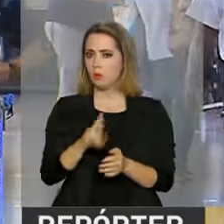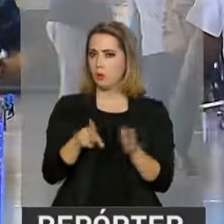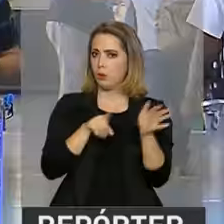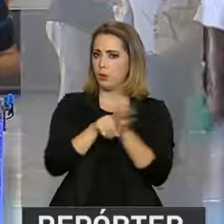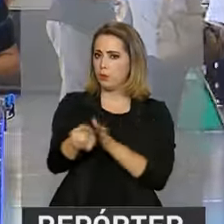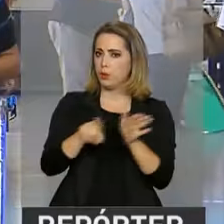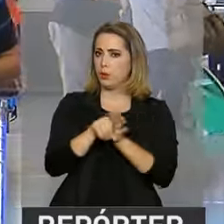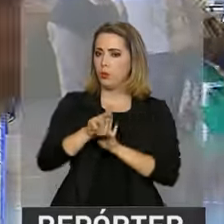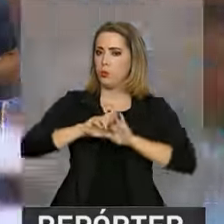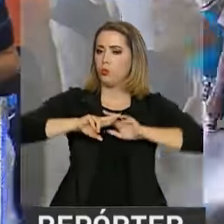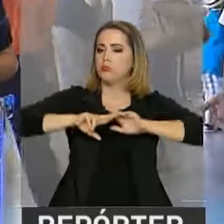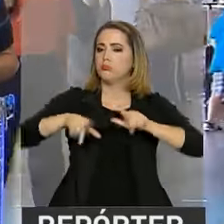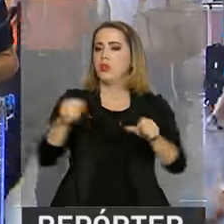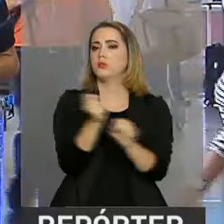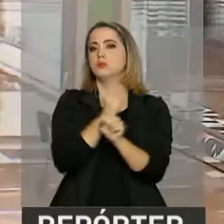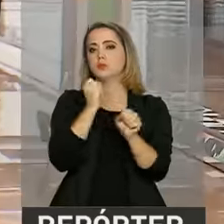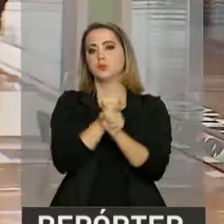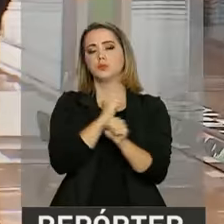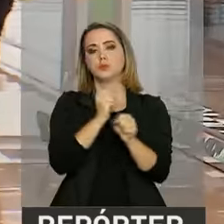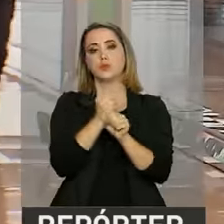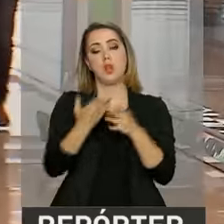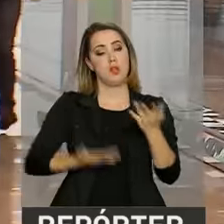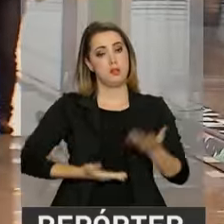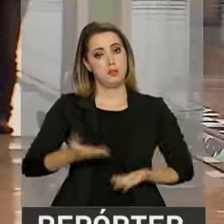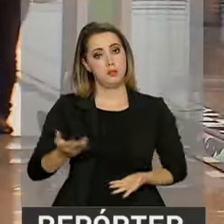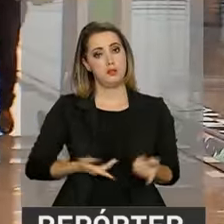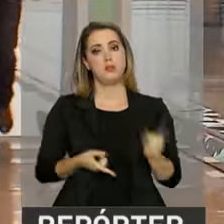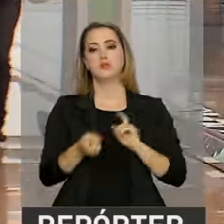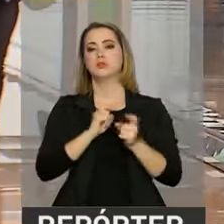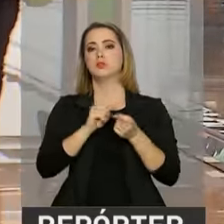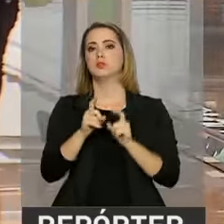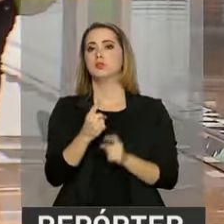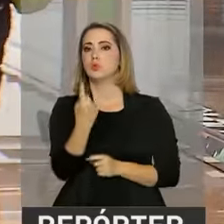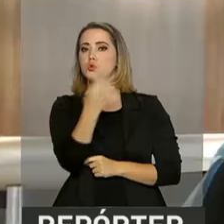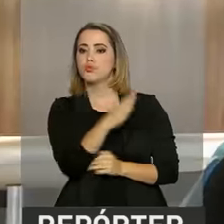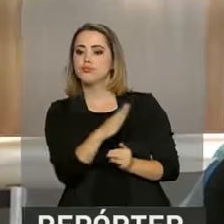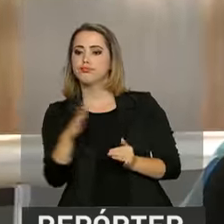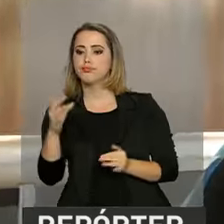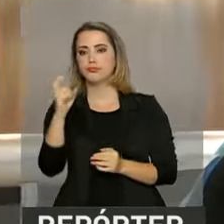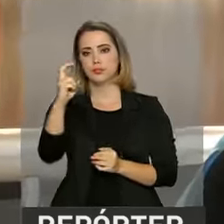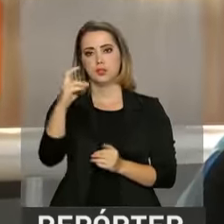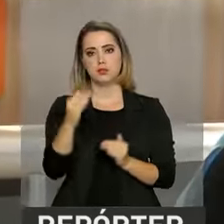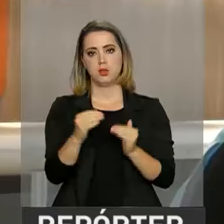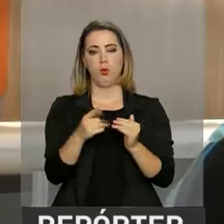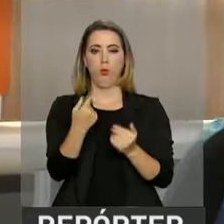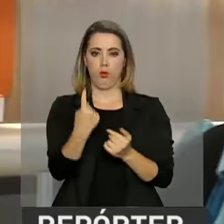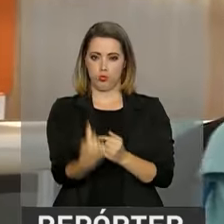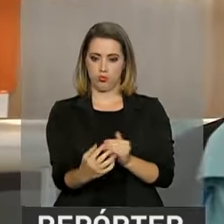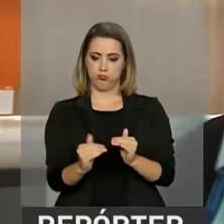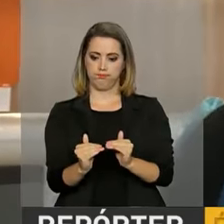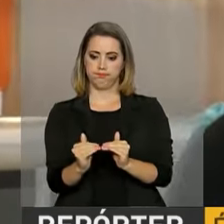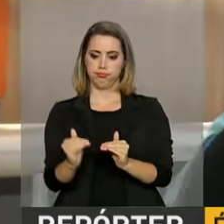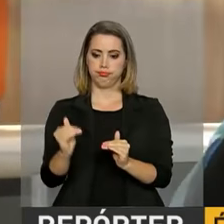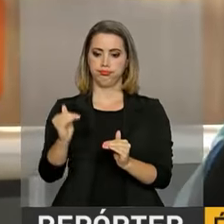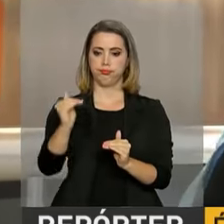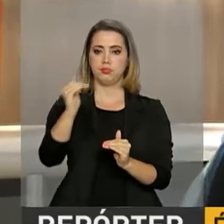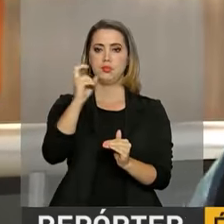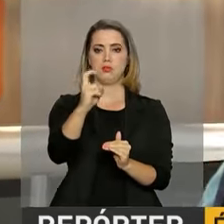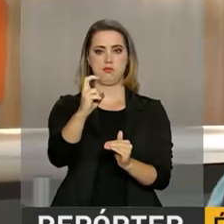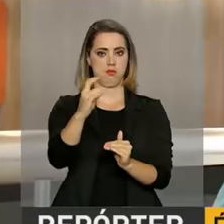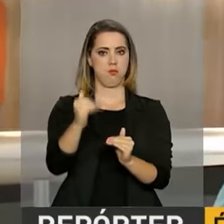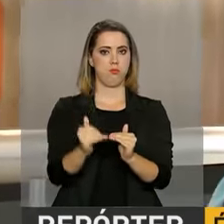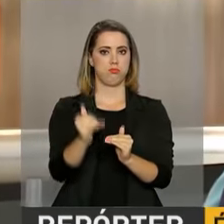atendimento, serviços e gestão, numa escala que vai de 1 a 5. Na época das Olimpíadas, eu achei que eles deram uma bela